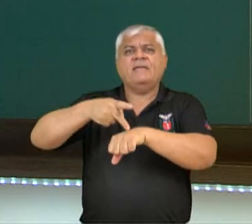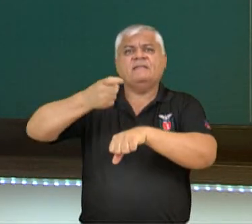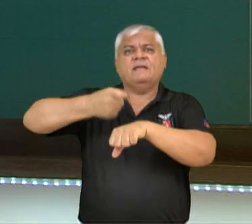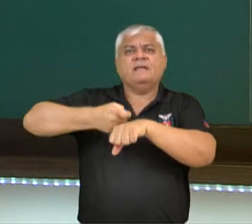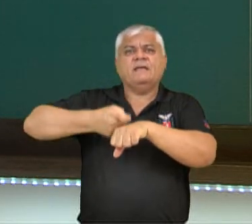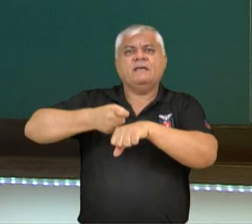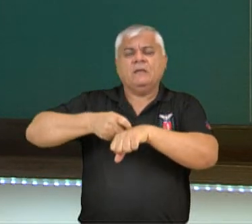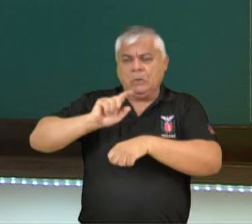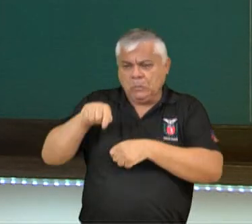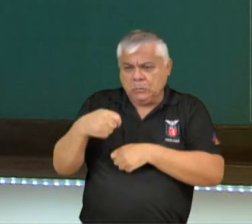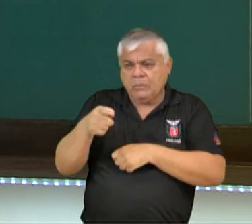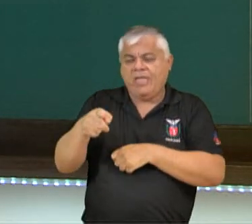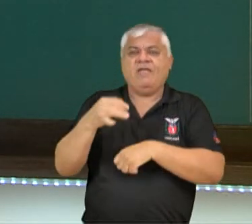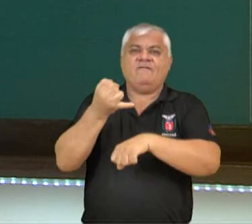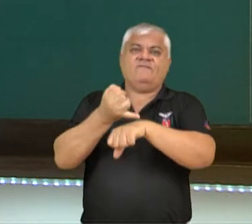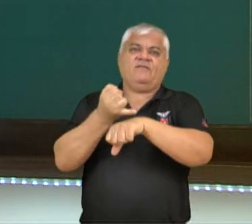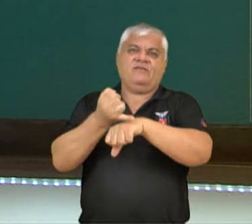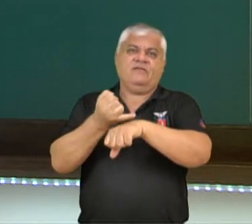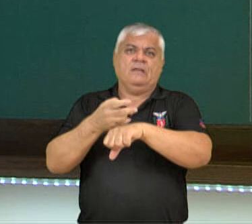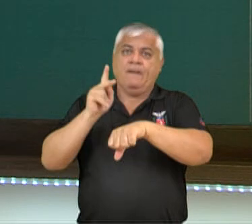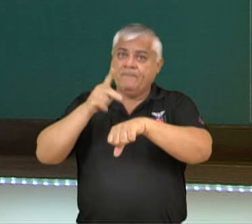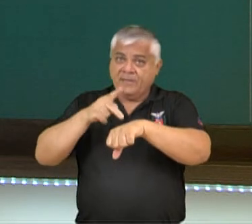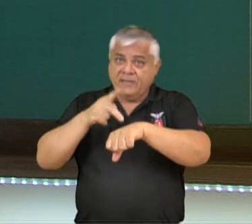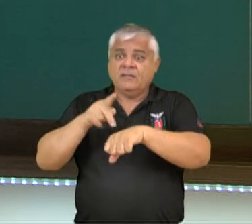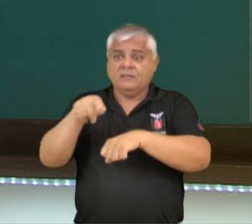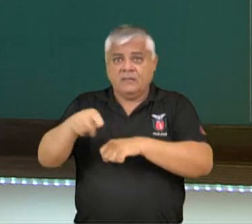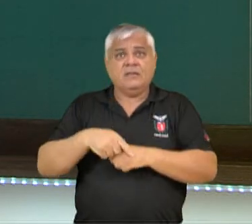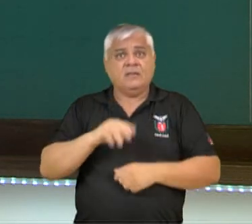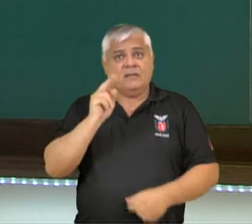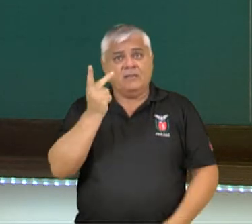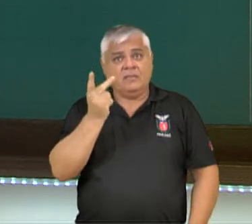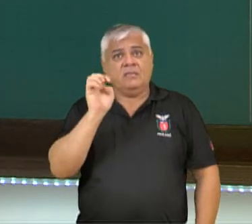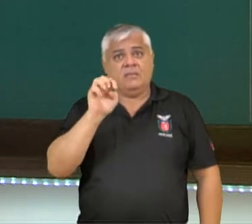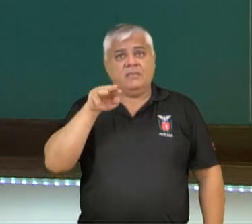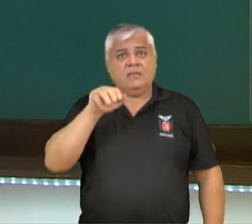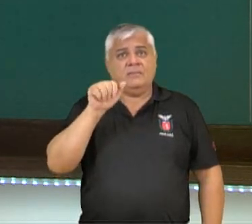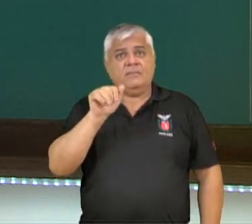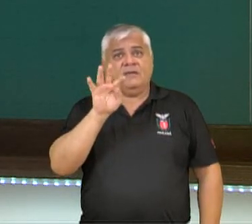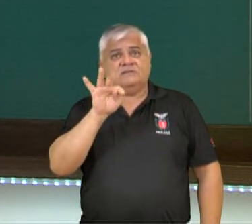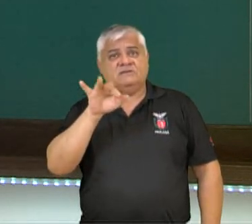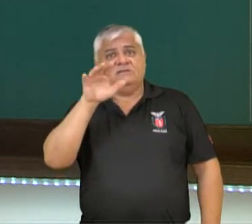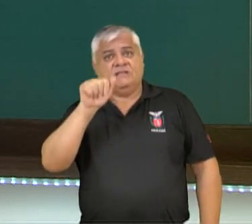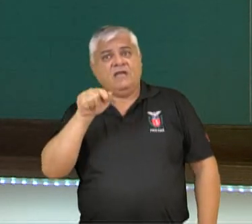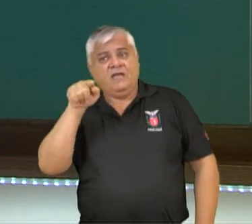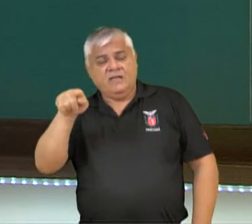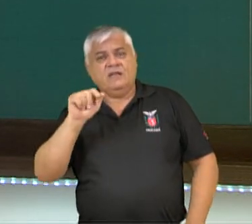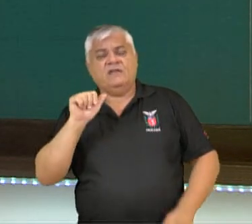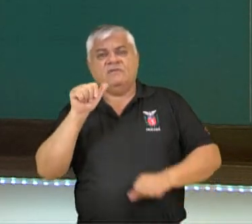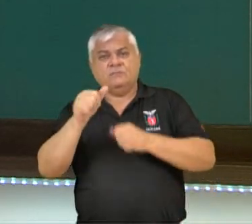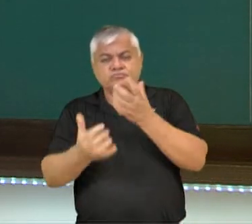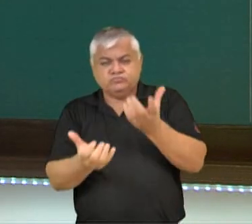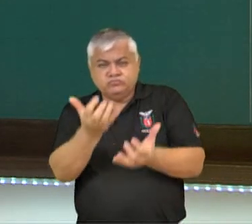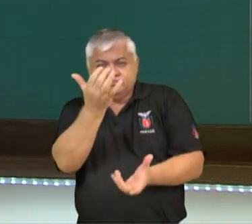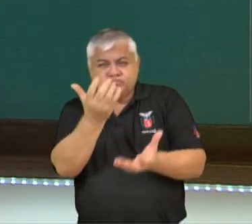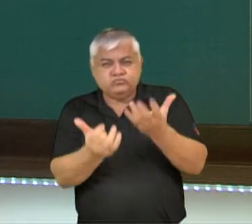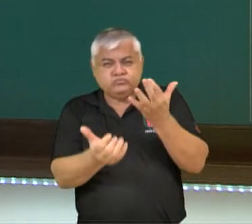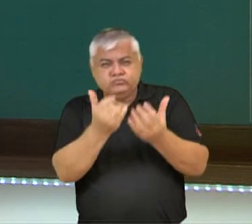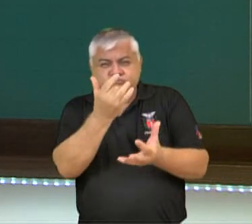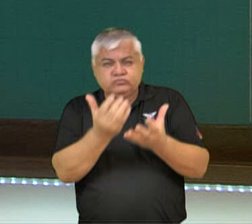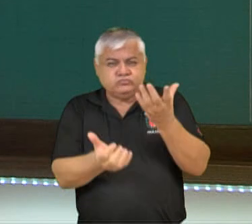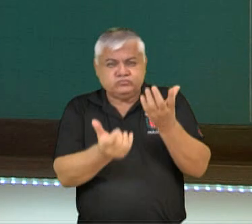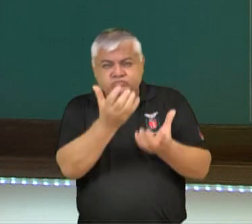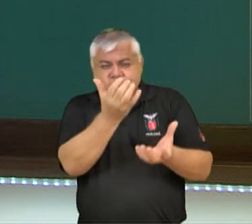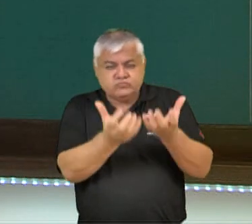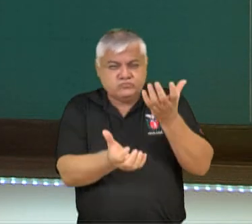vendo uma pedra. Ah, mas é uma pedra, professor, é uma hematita, é um minério de ferro. É esse que será derretido em